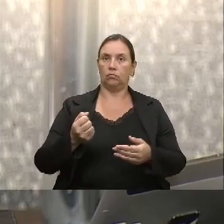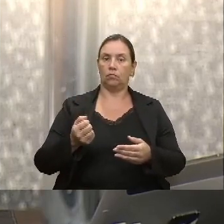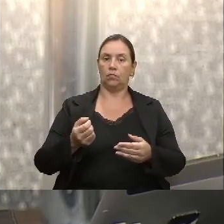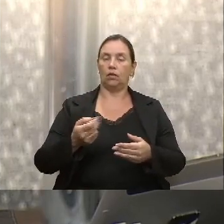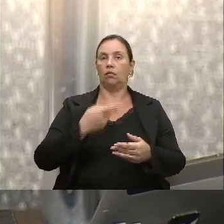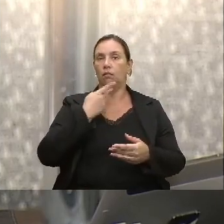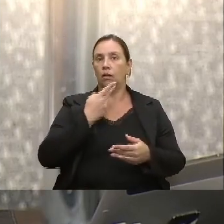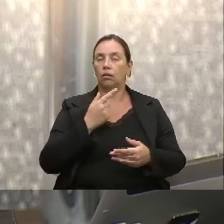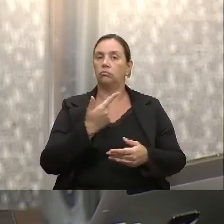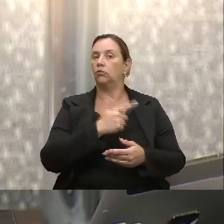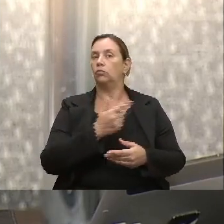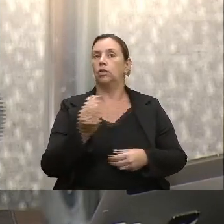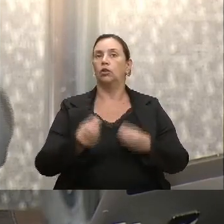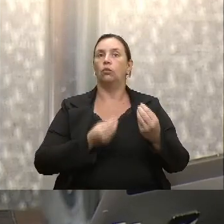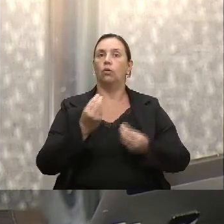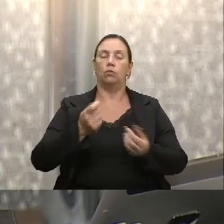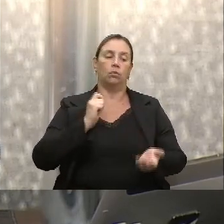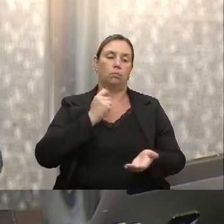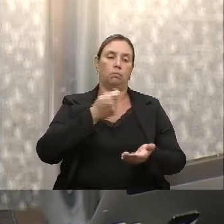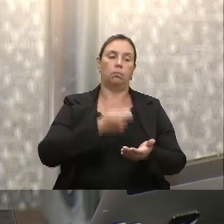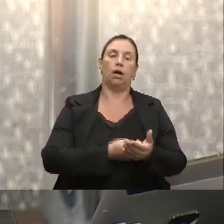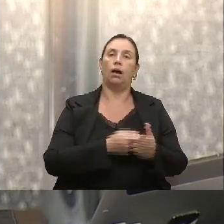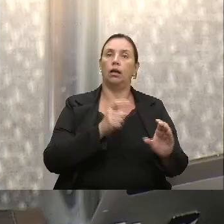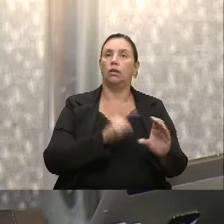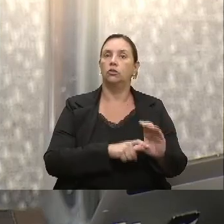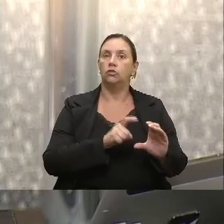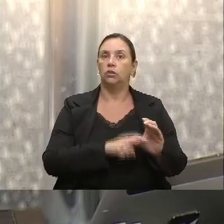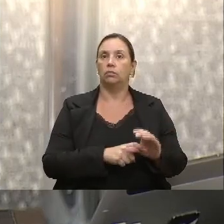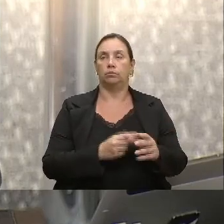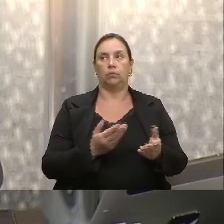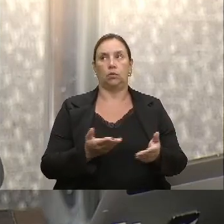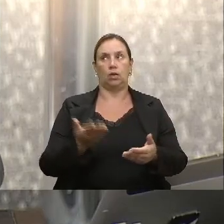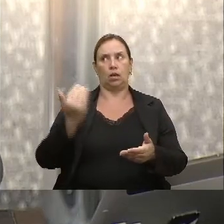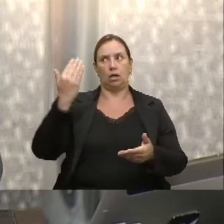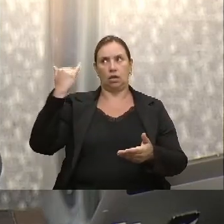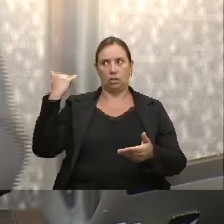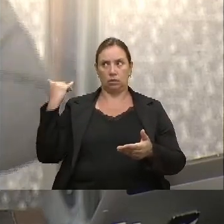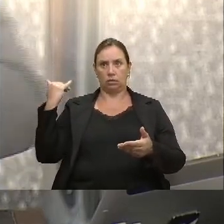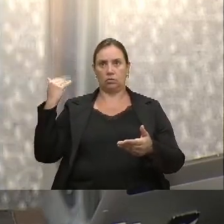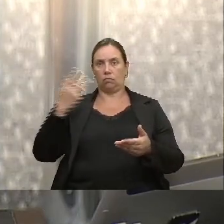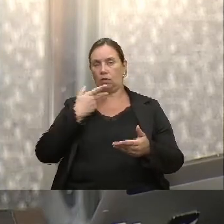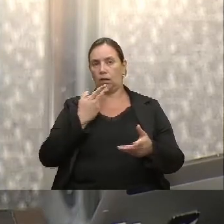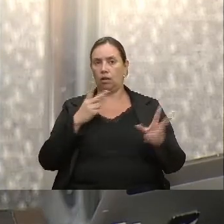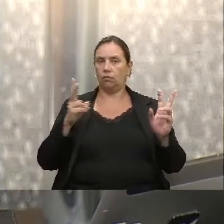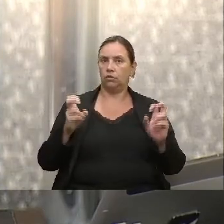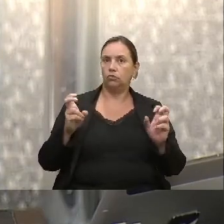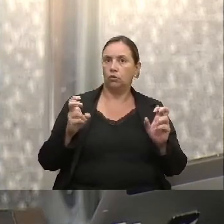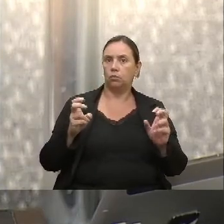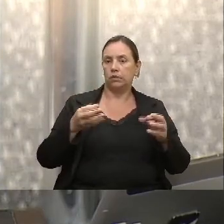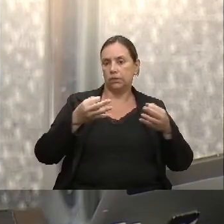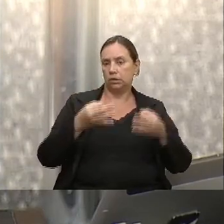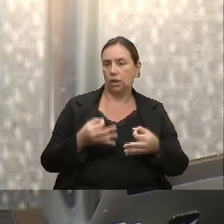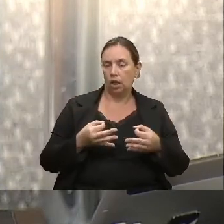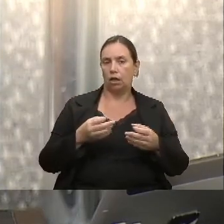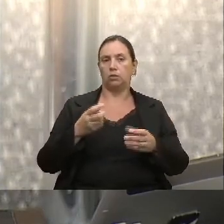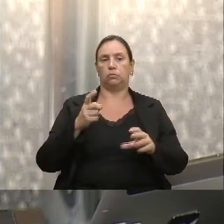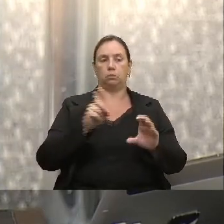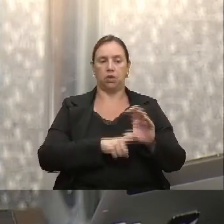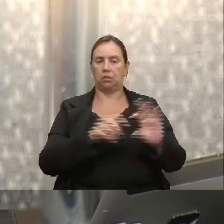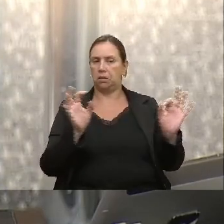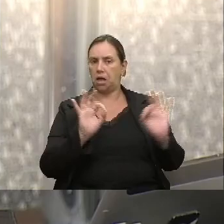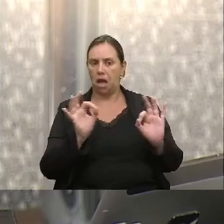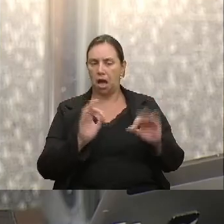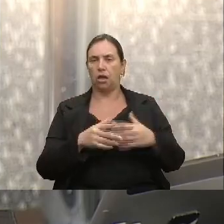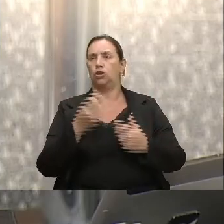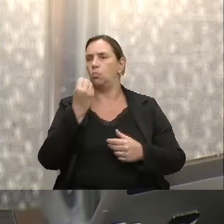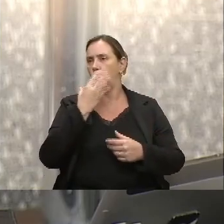pagar aquela... Tudo aquilo que nós dizíamos antes daquela votação, O governador confirma logo em seguida,